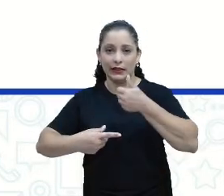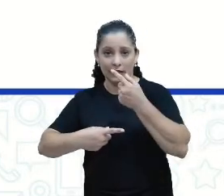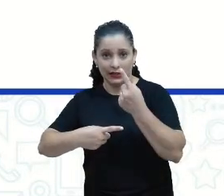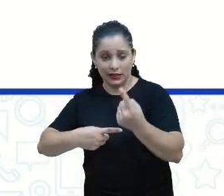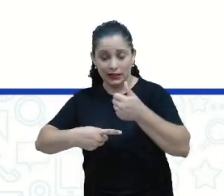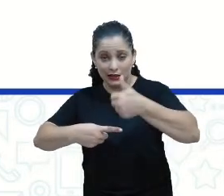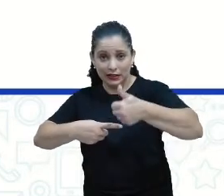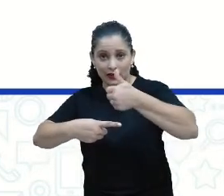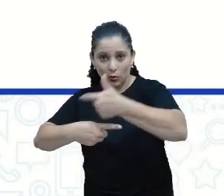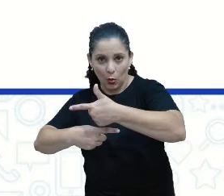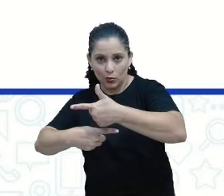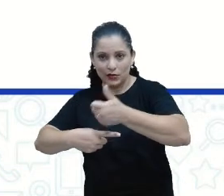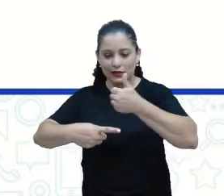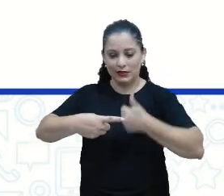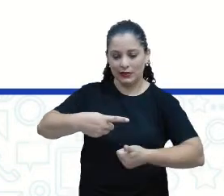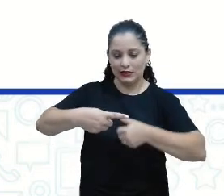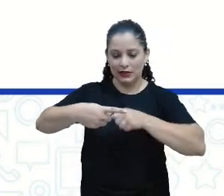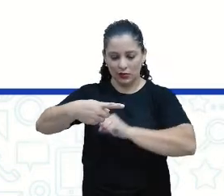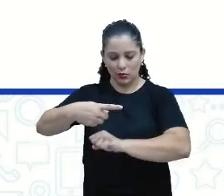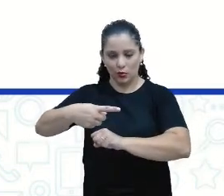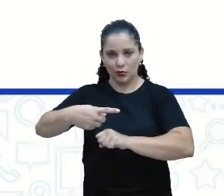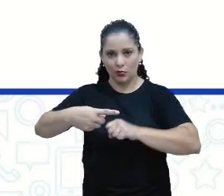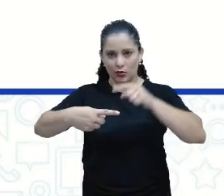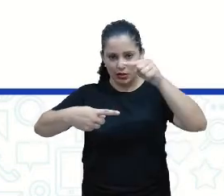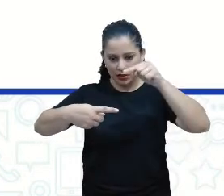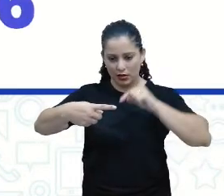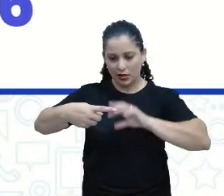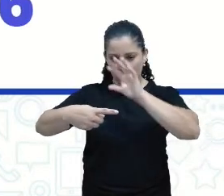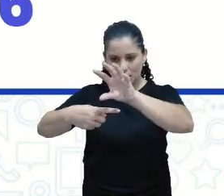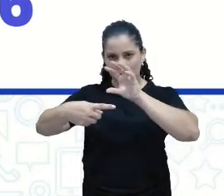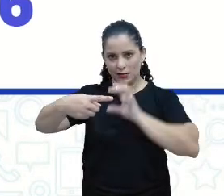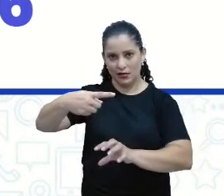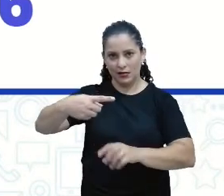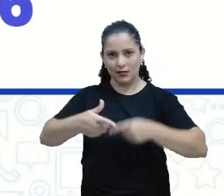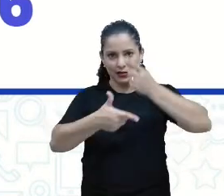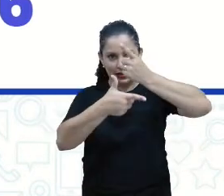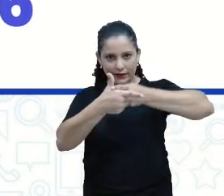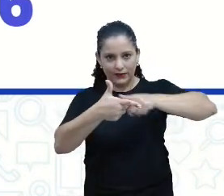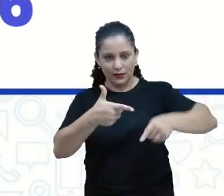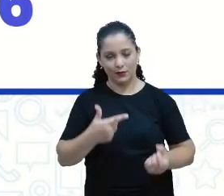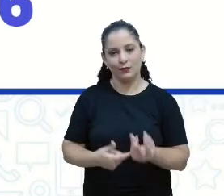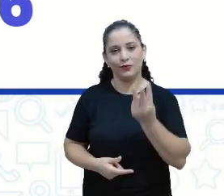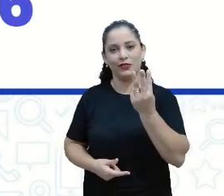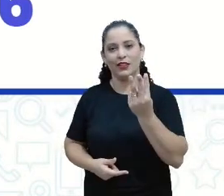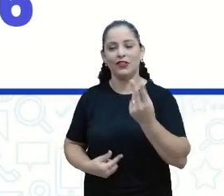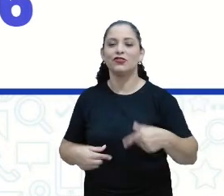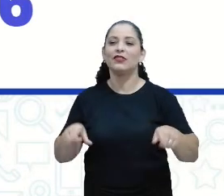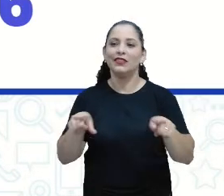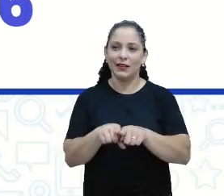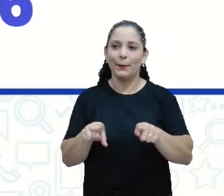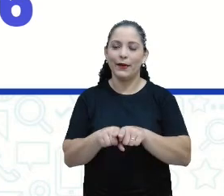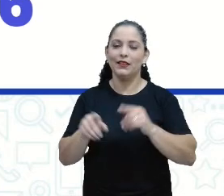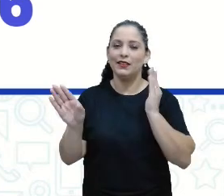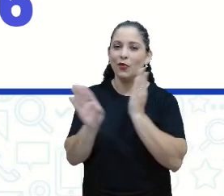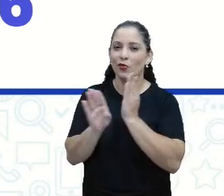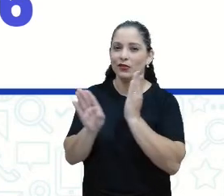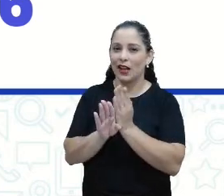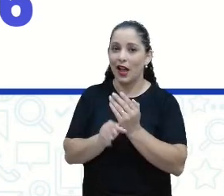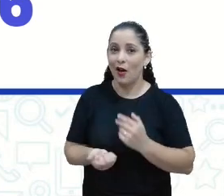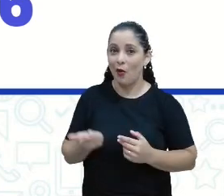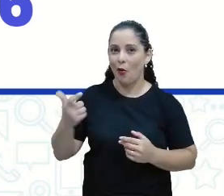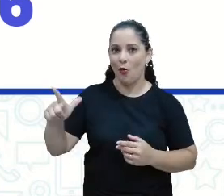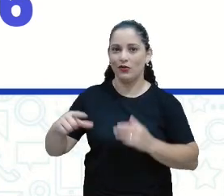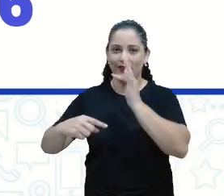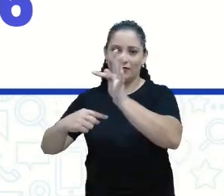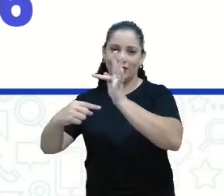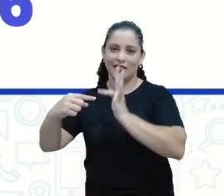12/18 e divido tanto o numerador quanto o denominador por 3, eu encontro também outra fração equivalente, que